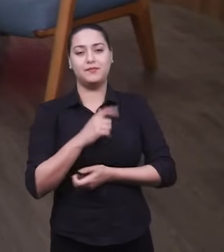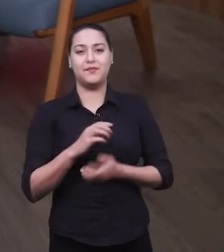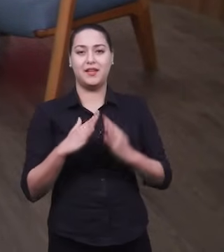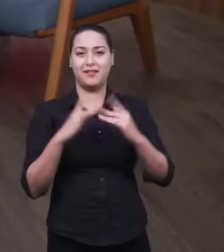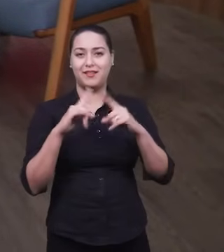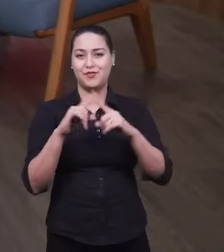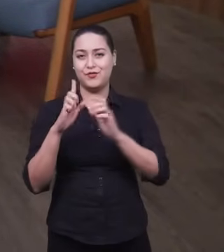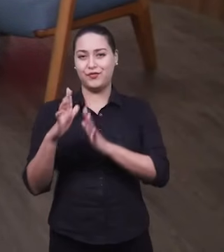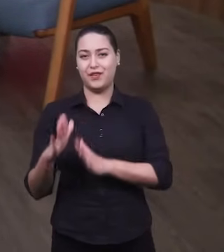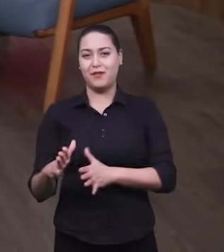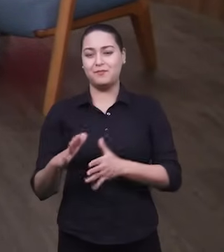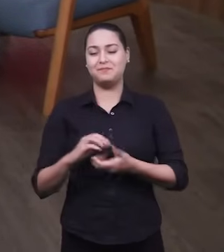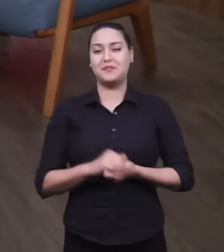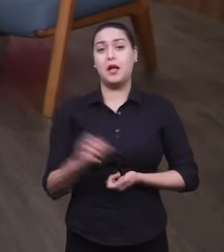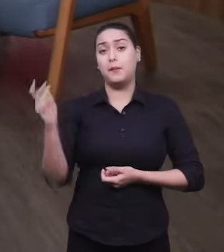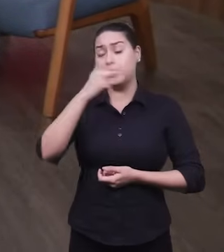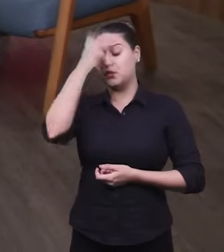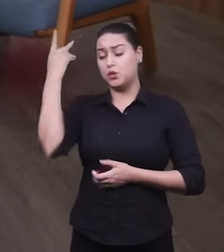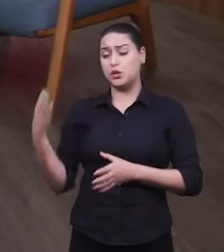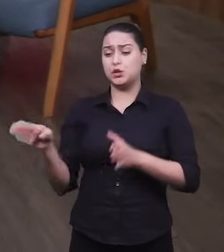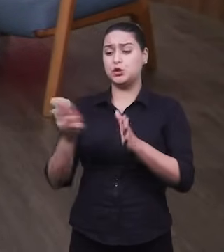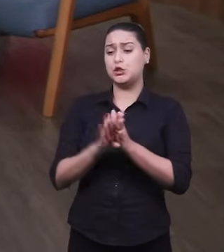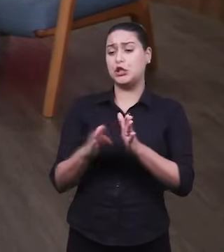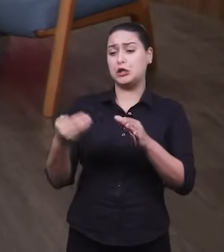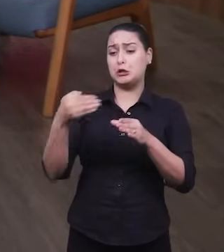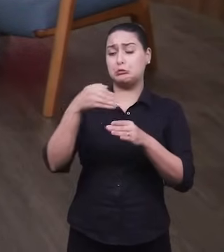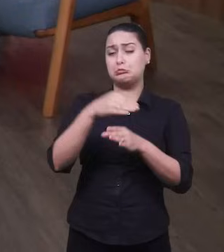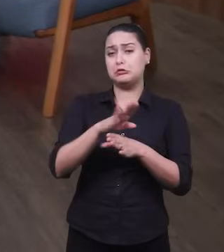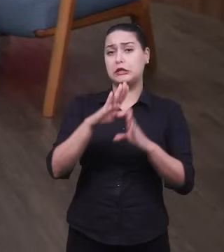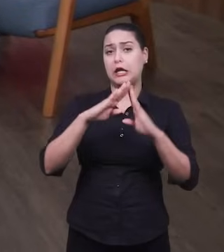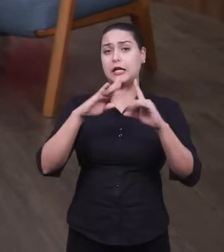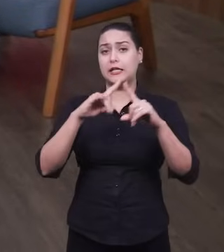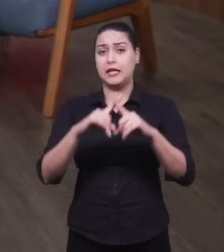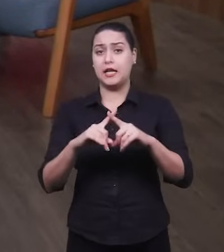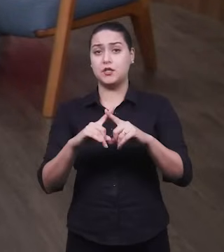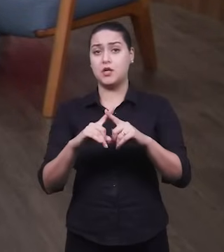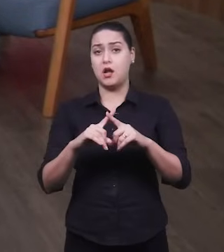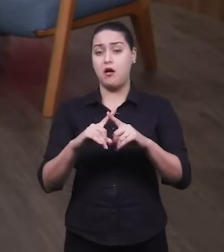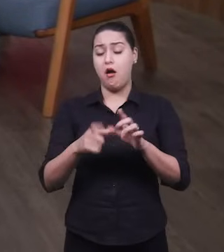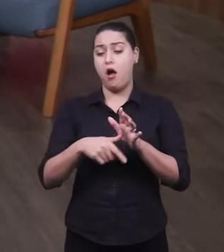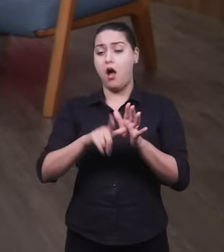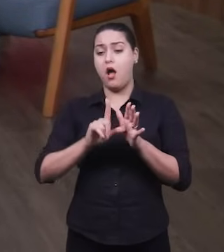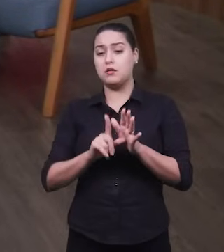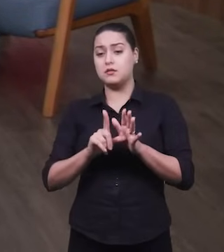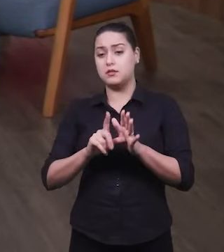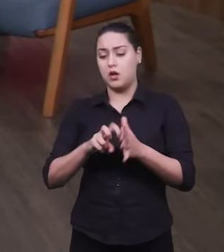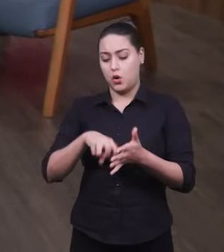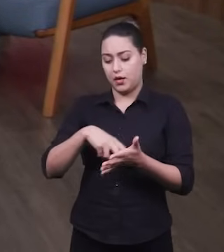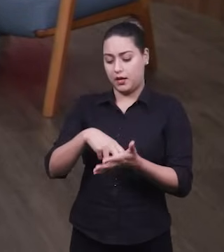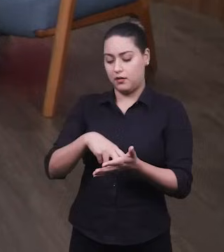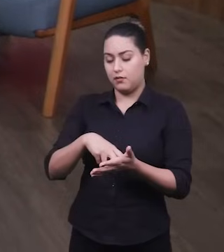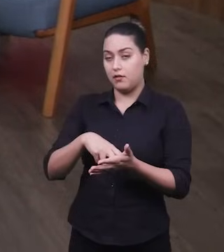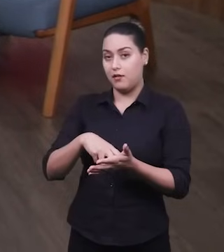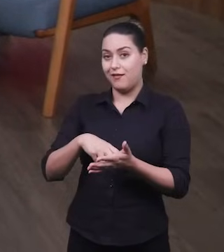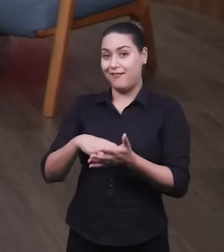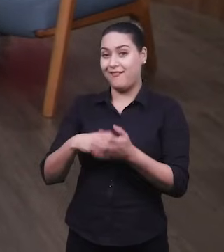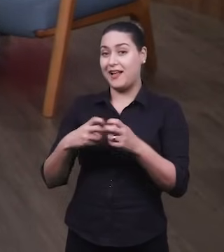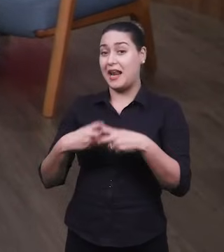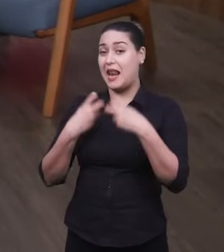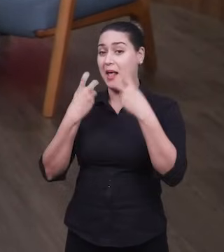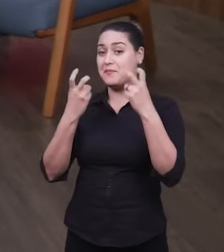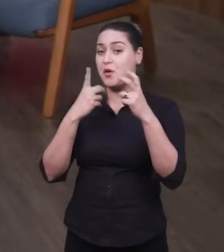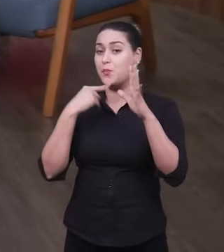quando alguém entra no culto, na igreja, vai ver, de pronto o culto começou, o clamor pelo sangue de Jesus, é uma